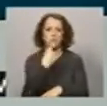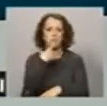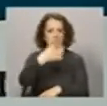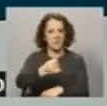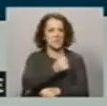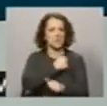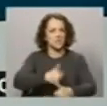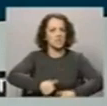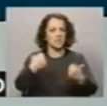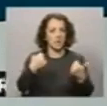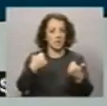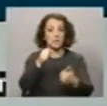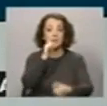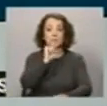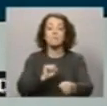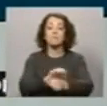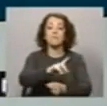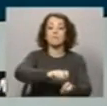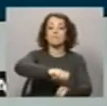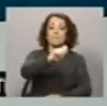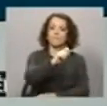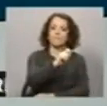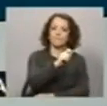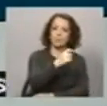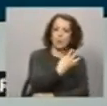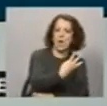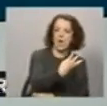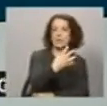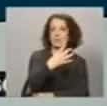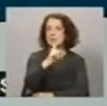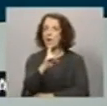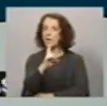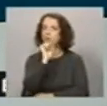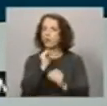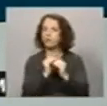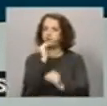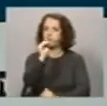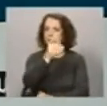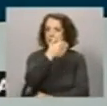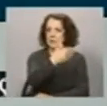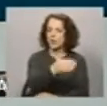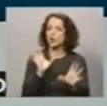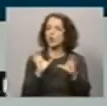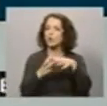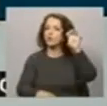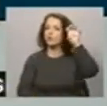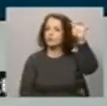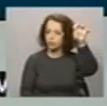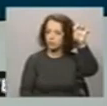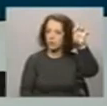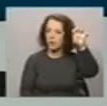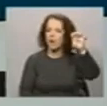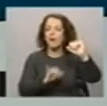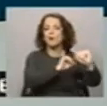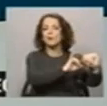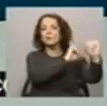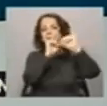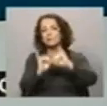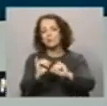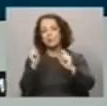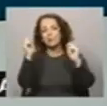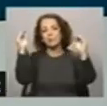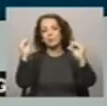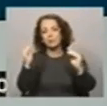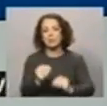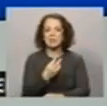As ondas, com 4 a 6 metros, temporariamente 7 metros no grupo ocidental, vão também diminuindo gradualmente para 3 a